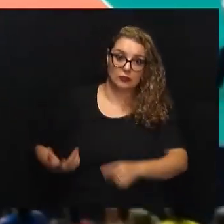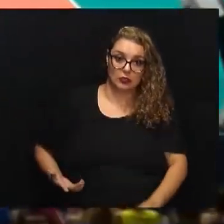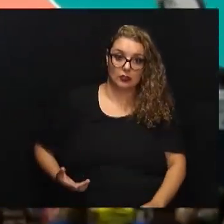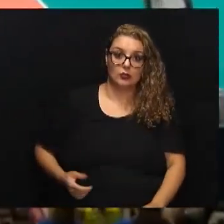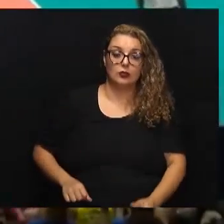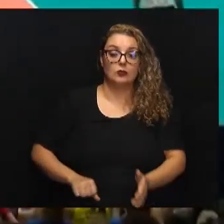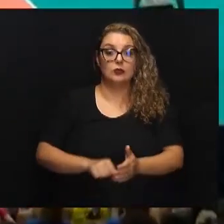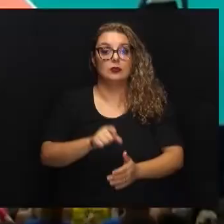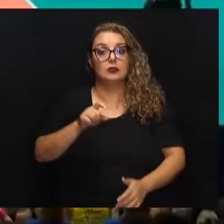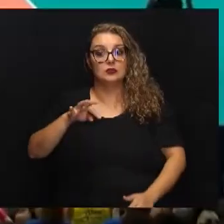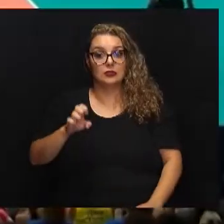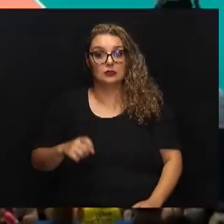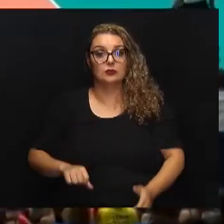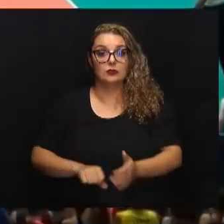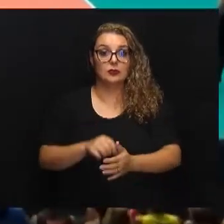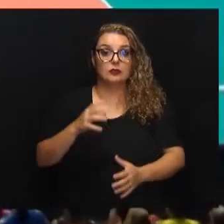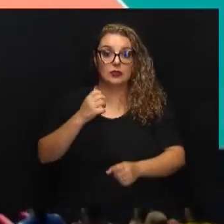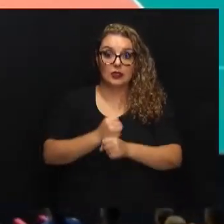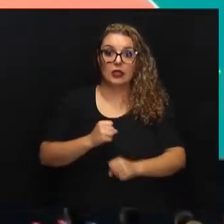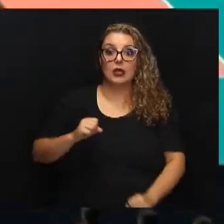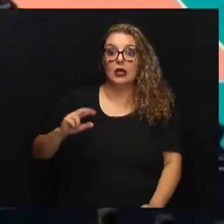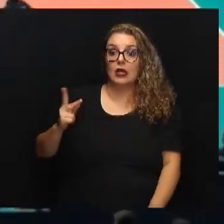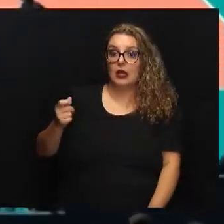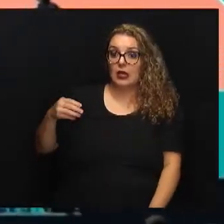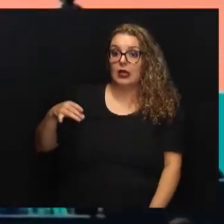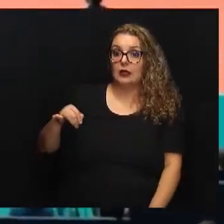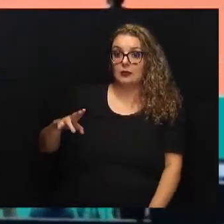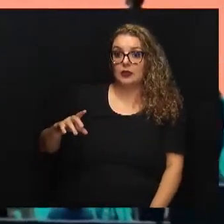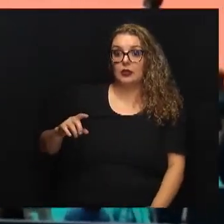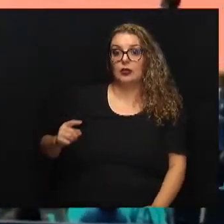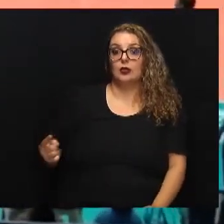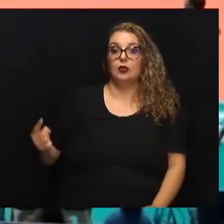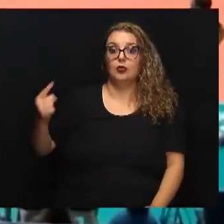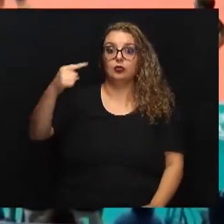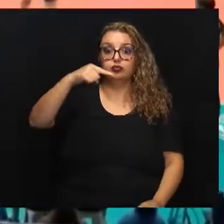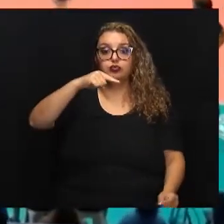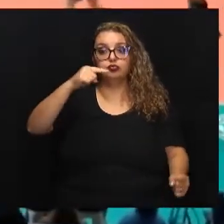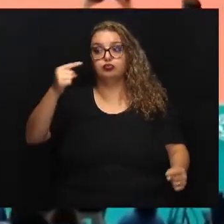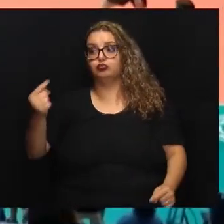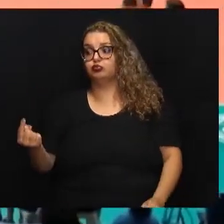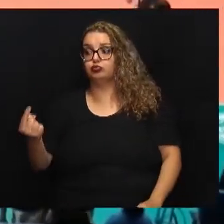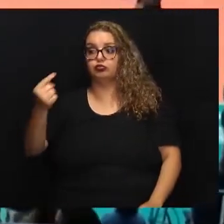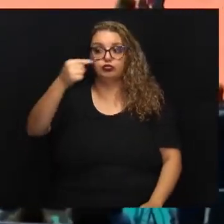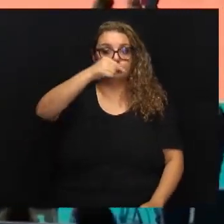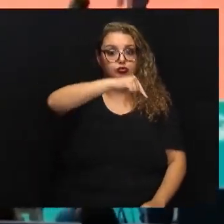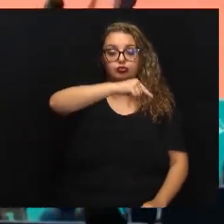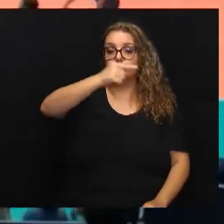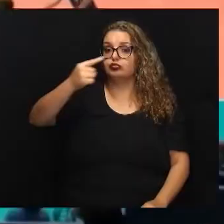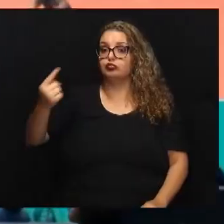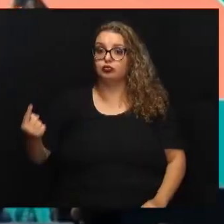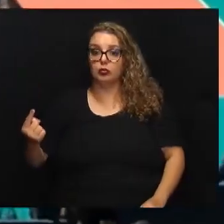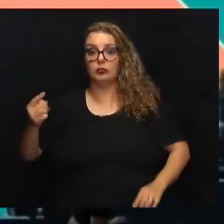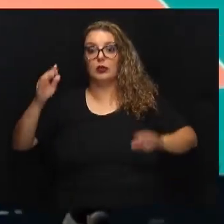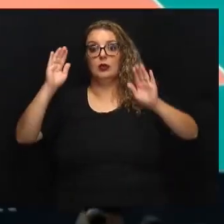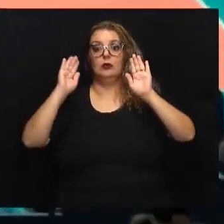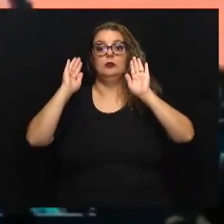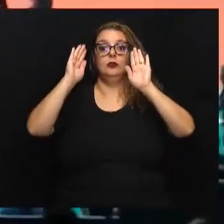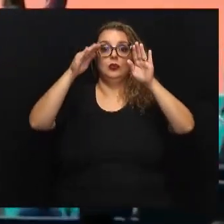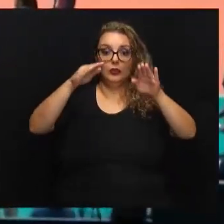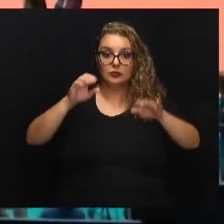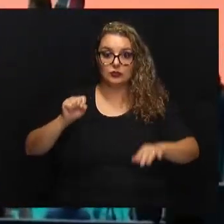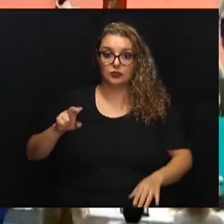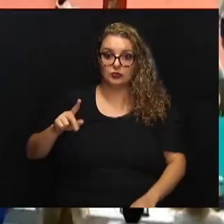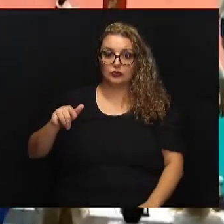primeiro ponto, ali, bola no alto o tempo inteiro. Mas desta vez, o bloqueio da equipe de